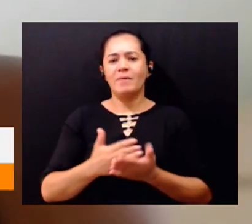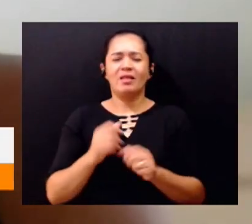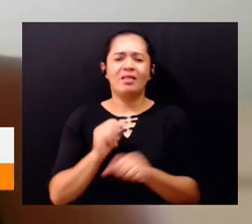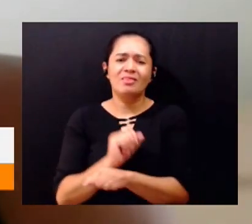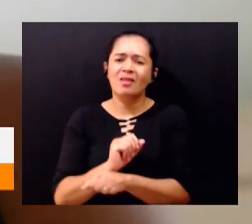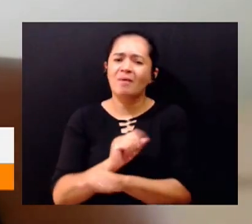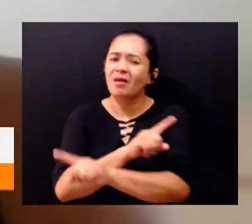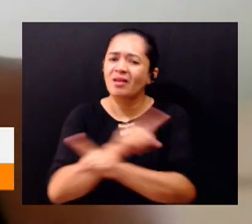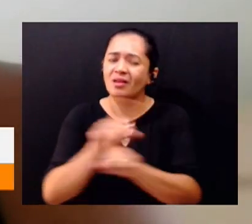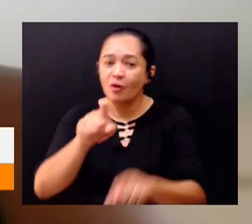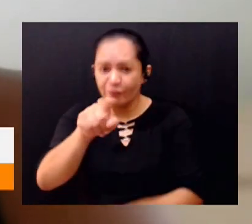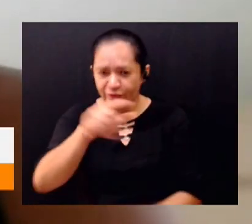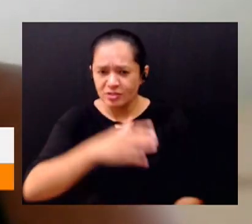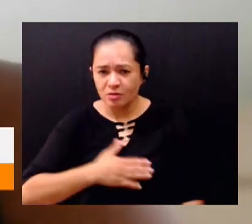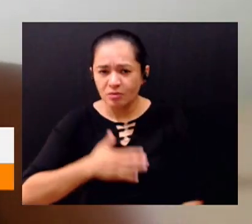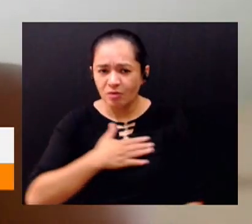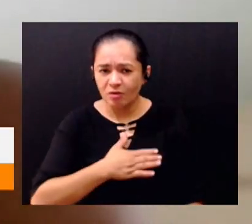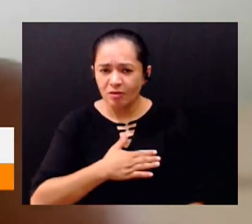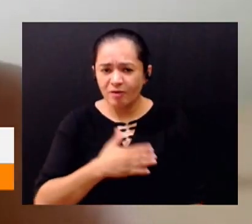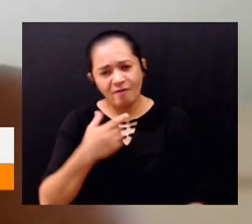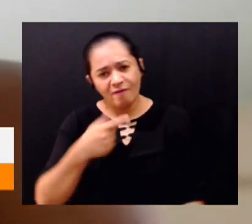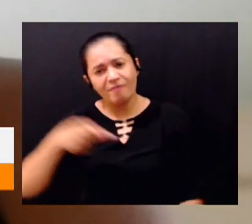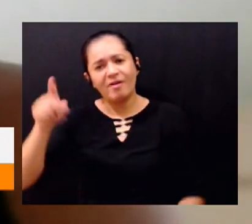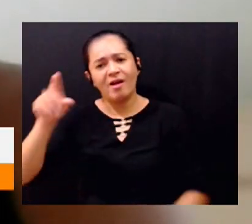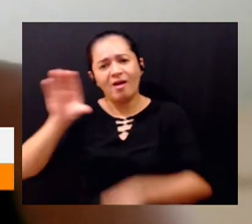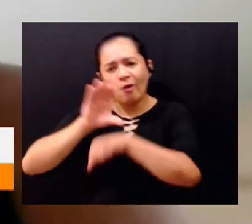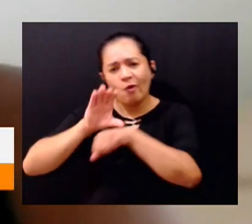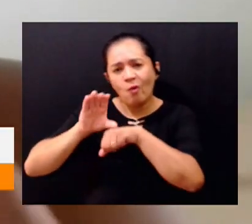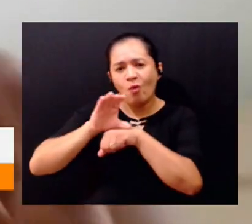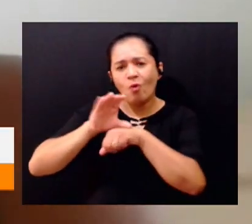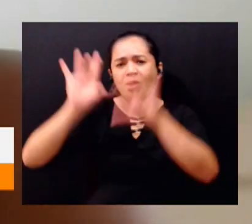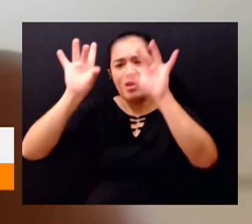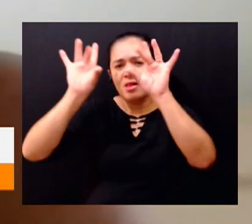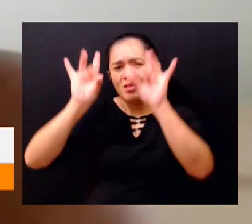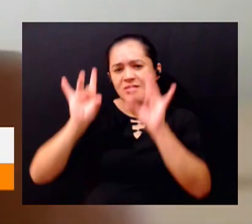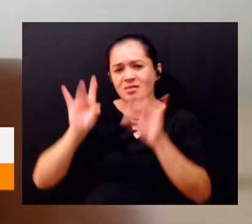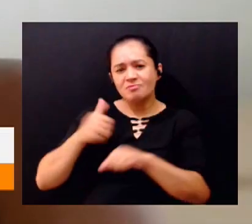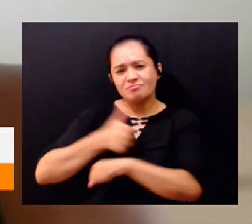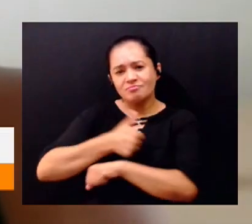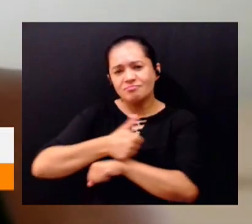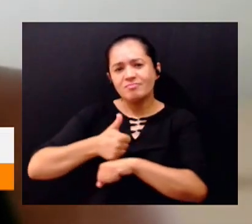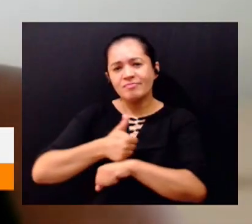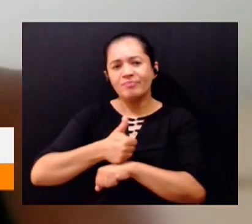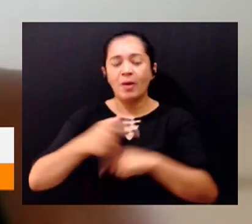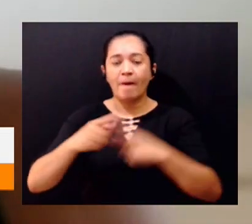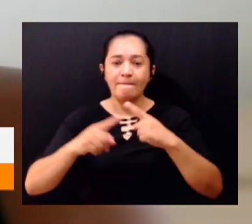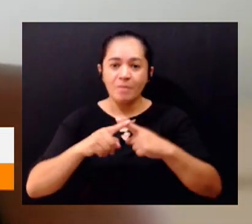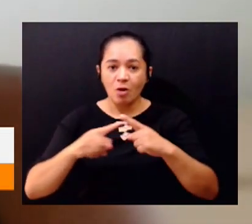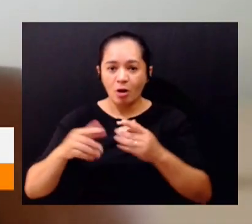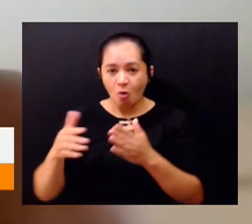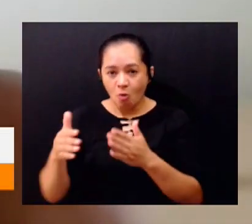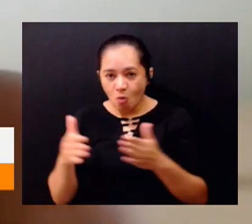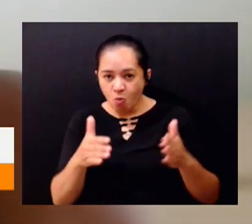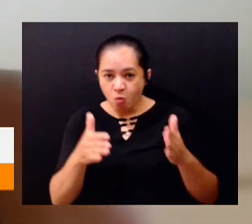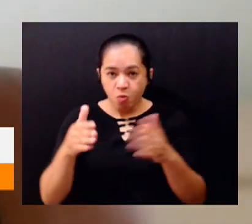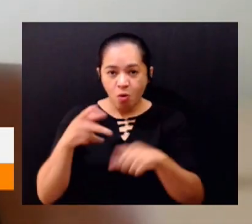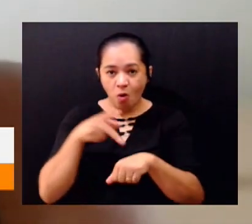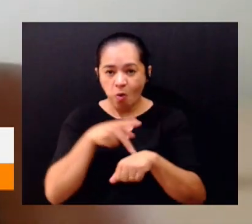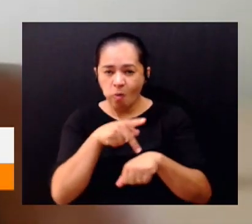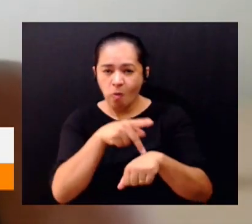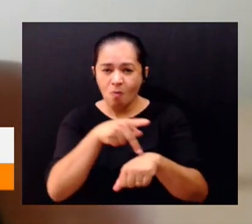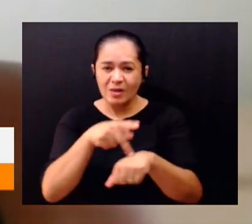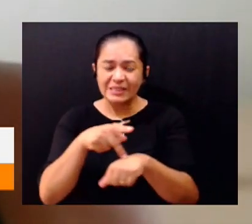quadrinhos? Vai fazer um curso, vai se especializar, porque o caminho das pedras, às vezes, ele é difícil, né? A